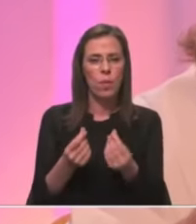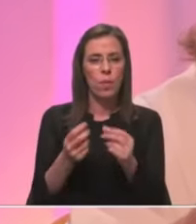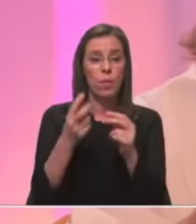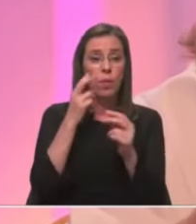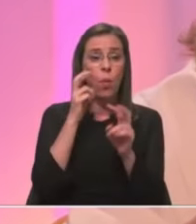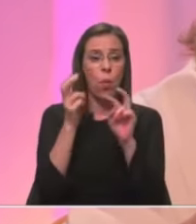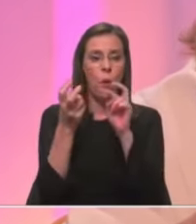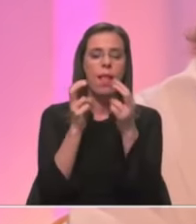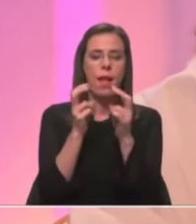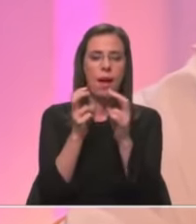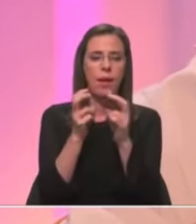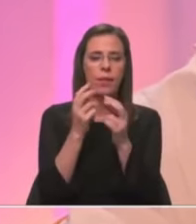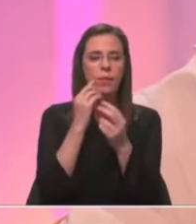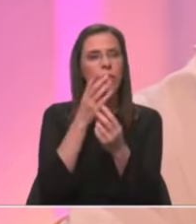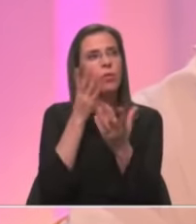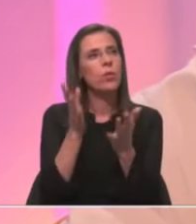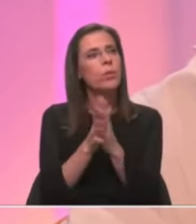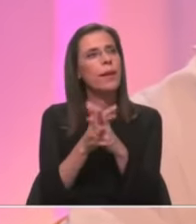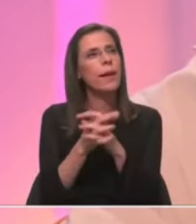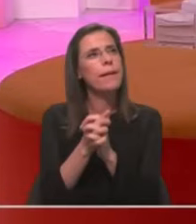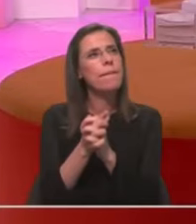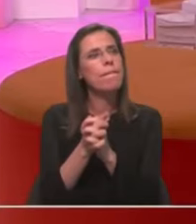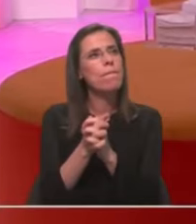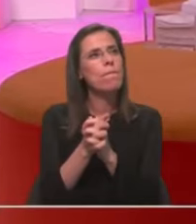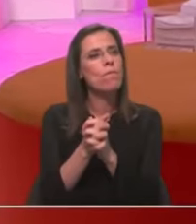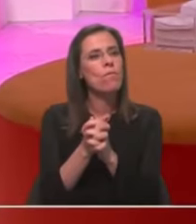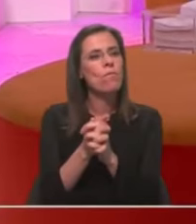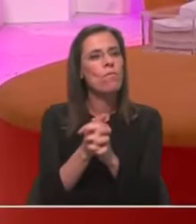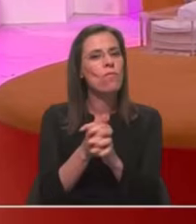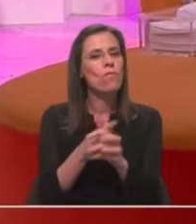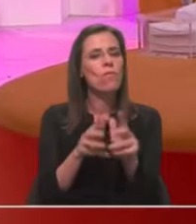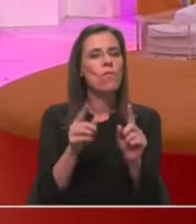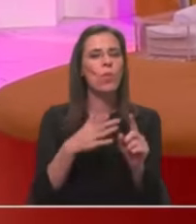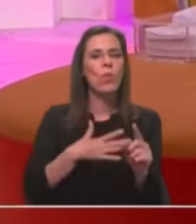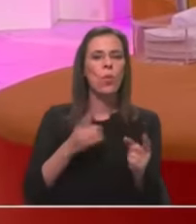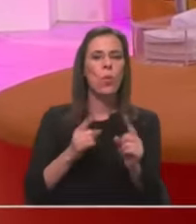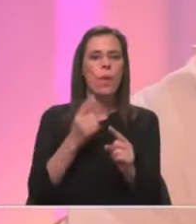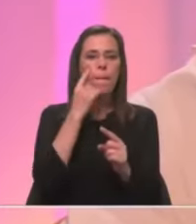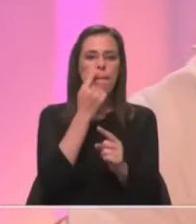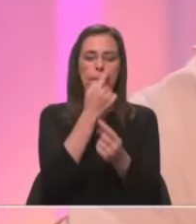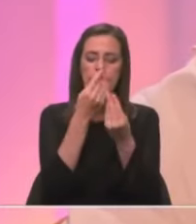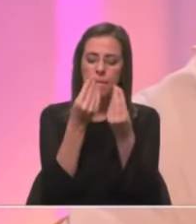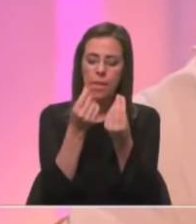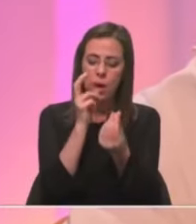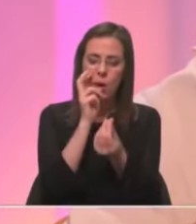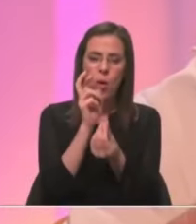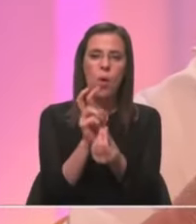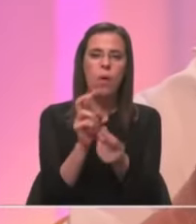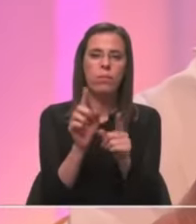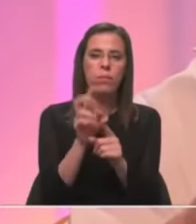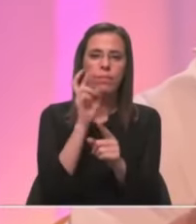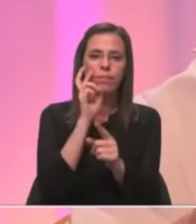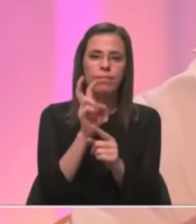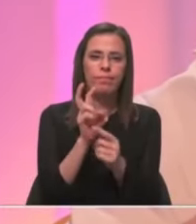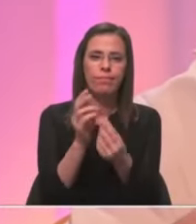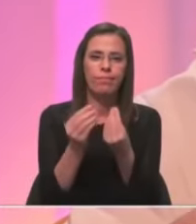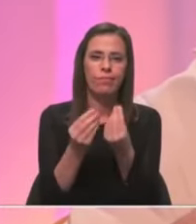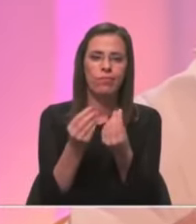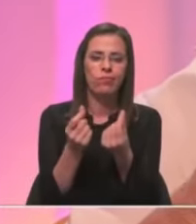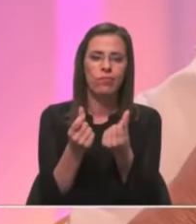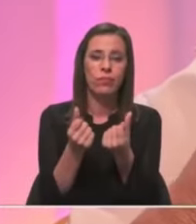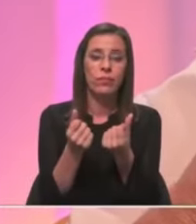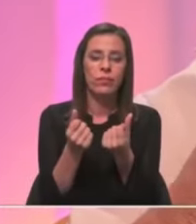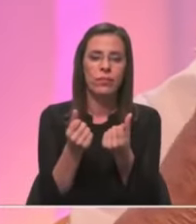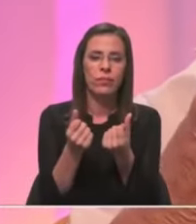olhar dele não sei como é que é te explicar eh isto eh eu não gostei muito do olhar porque o olhar foi com um olhar assim